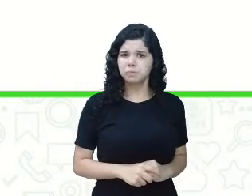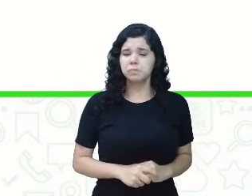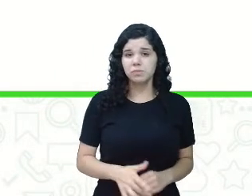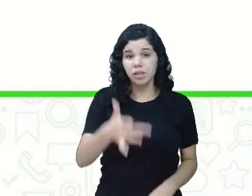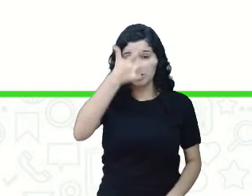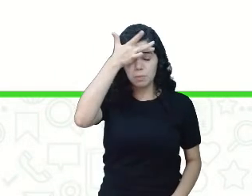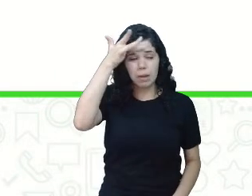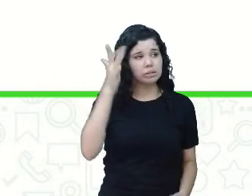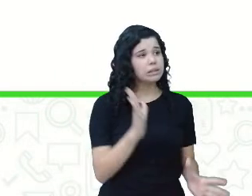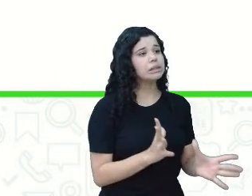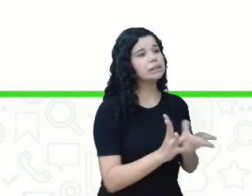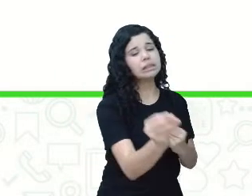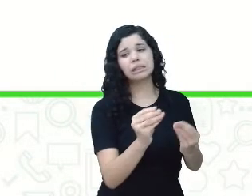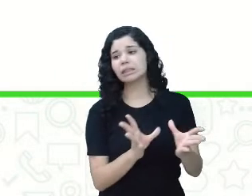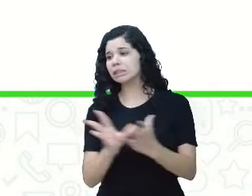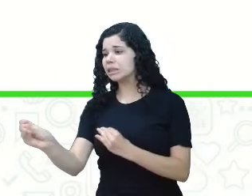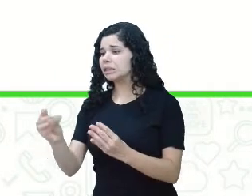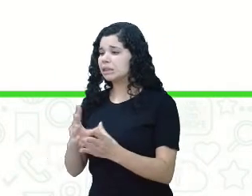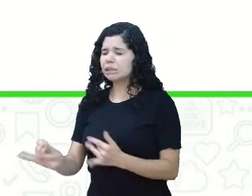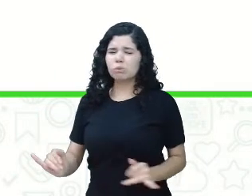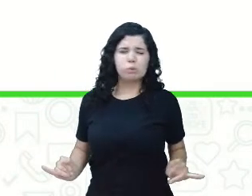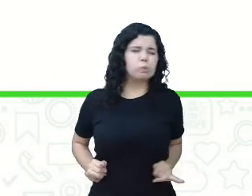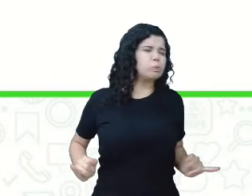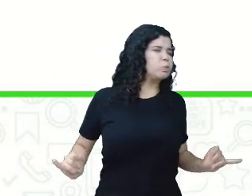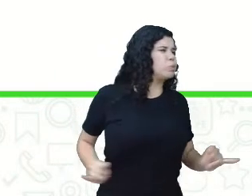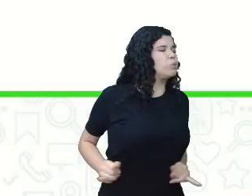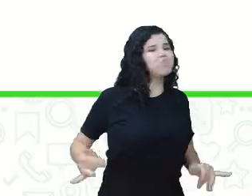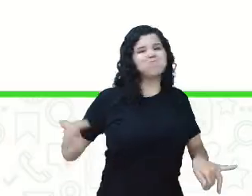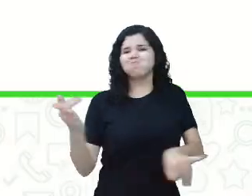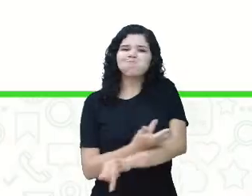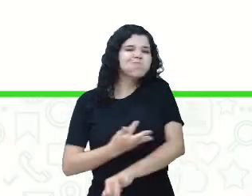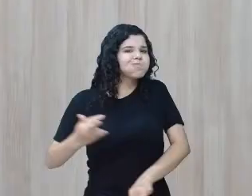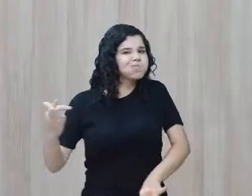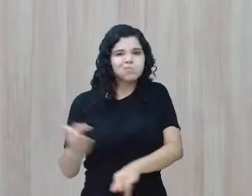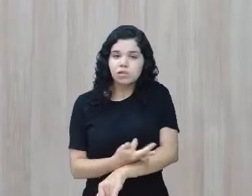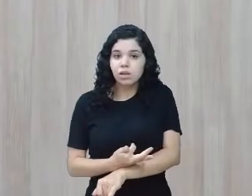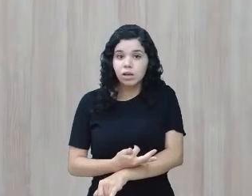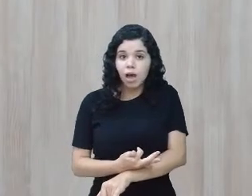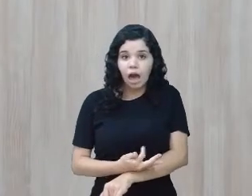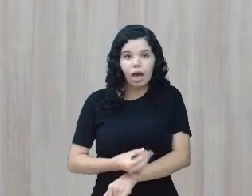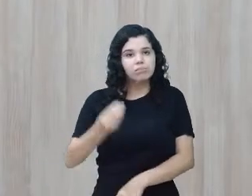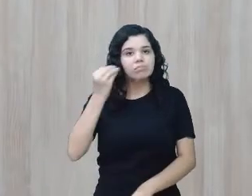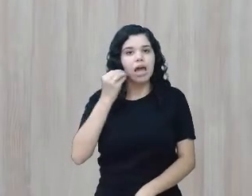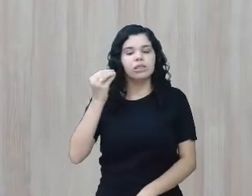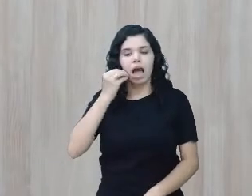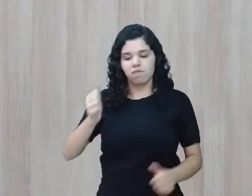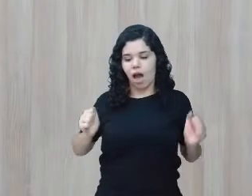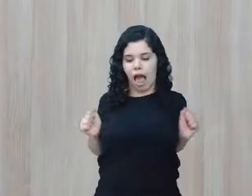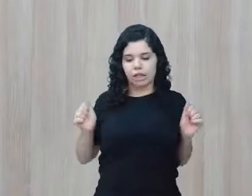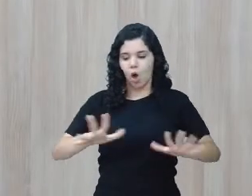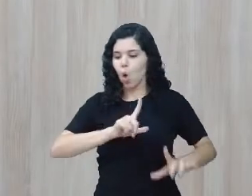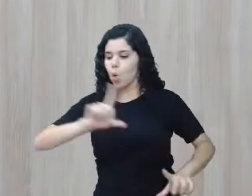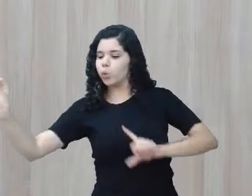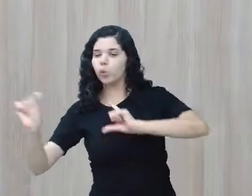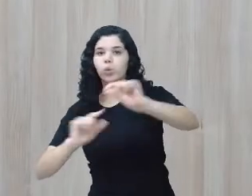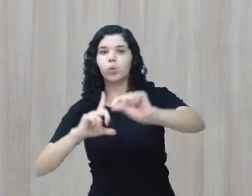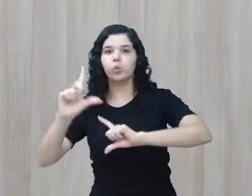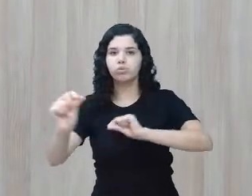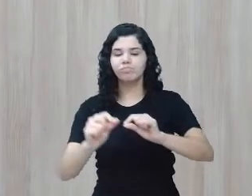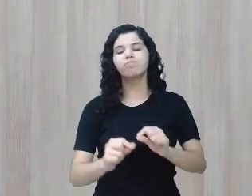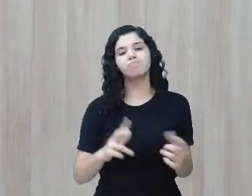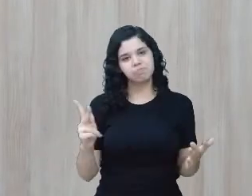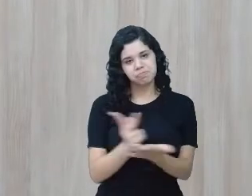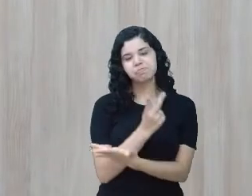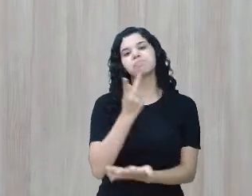pessoas fugiam porque não aguentavam mais o sofrimento. Então elas tinham que tomar uma atitude. E era isso que elas